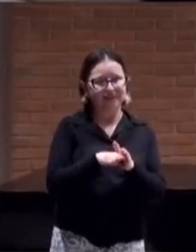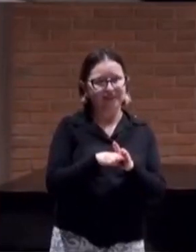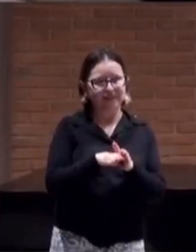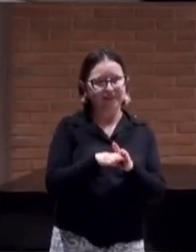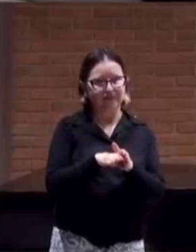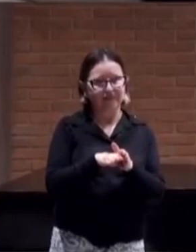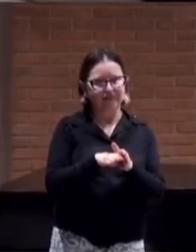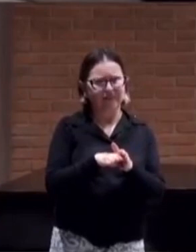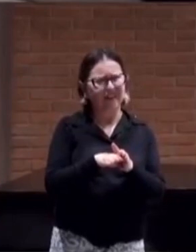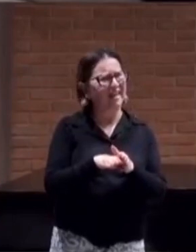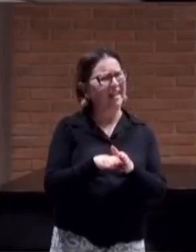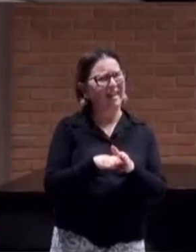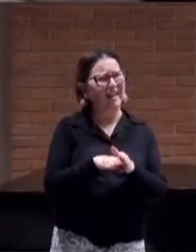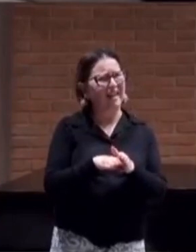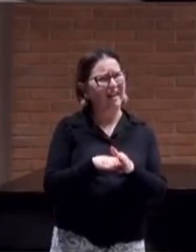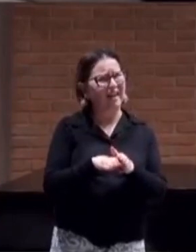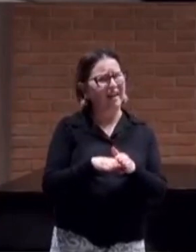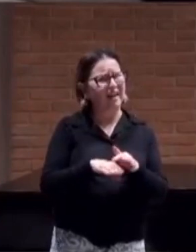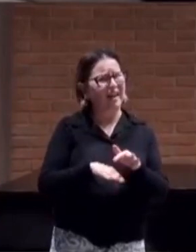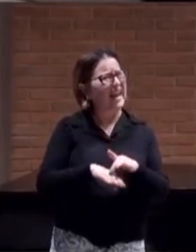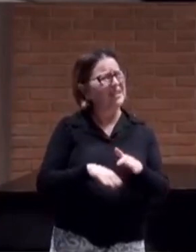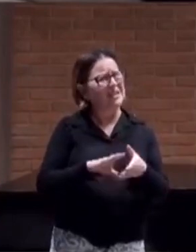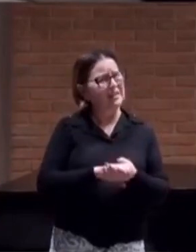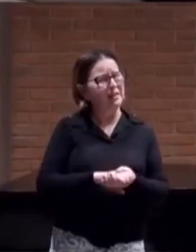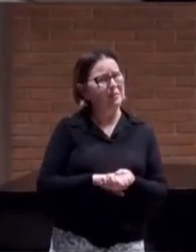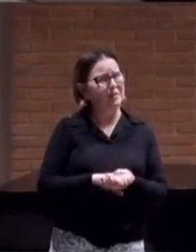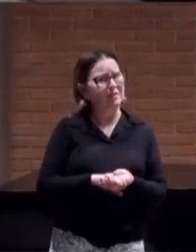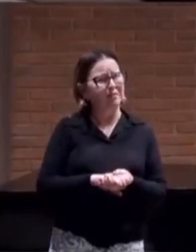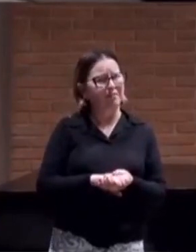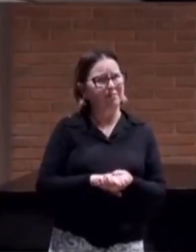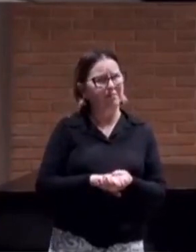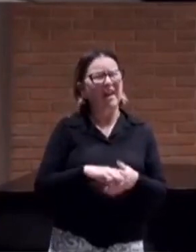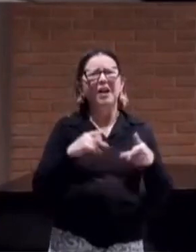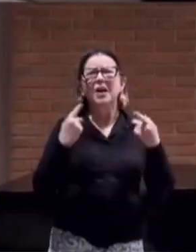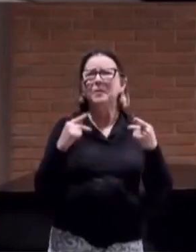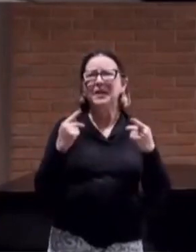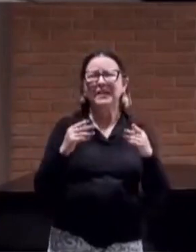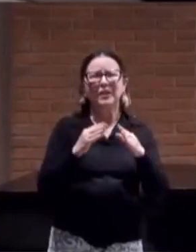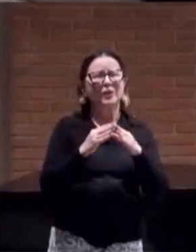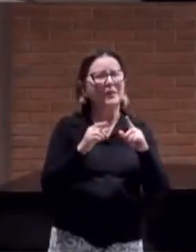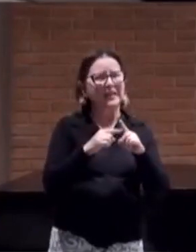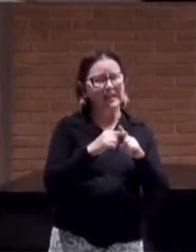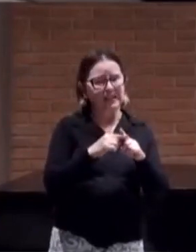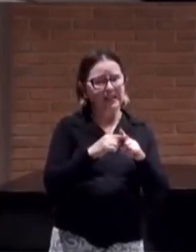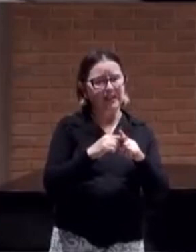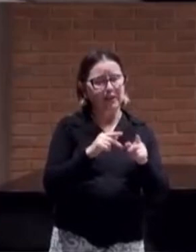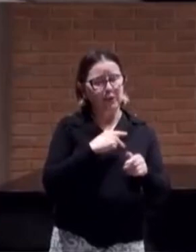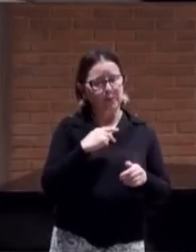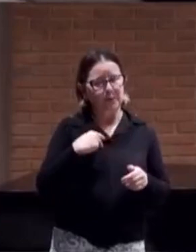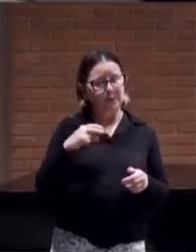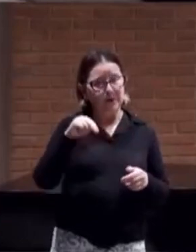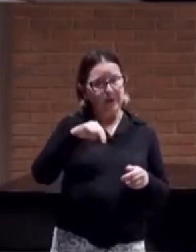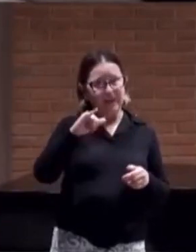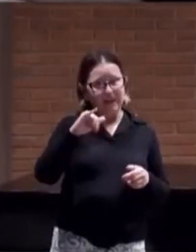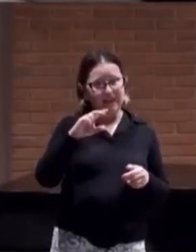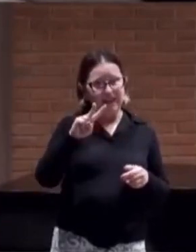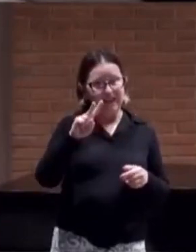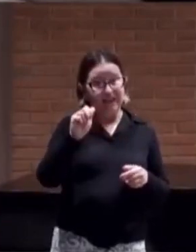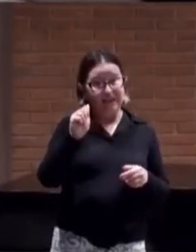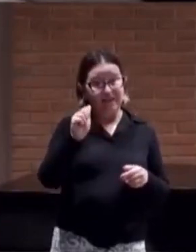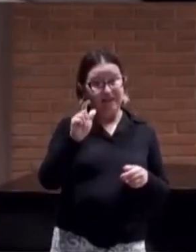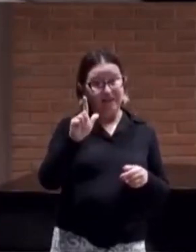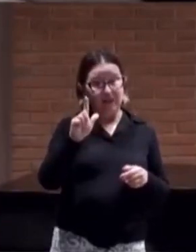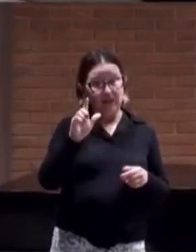Não era casamento, não. Era pregação na igreja do pastor Walter. Esse é outro. Como é que eu